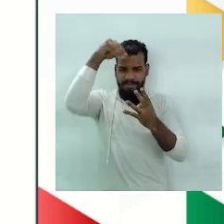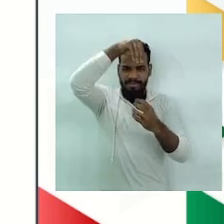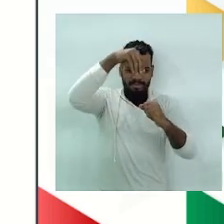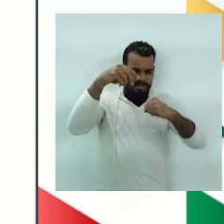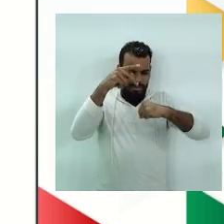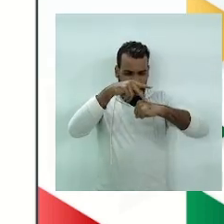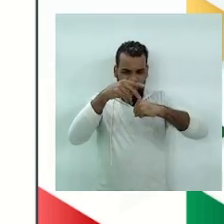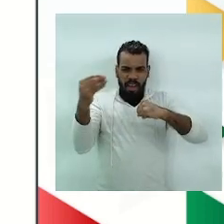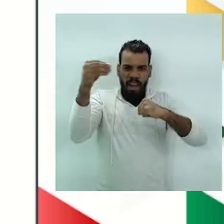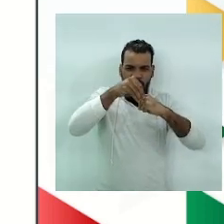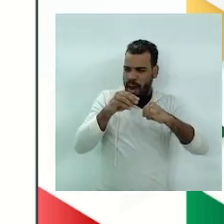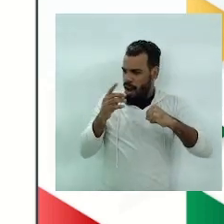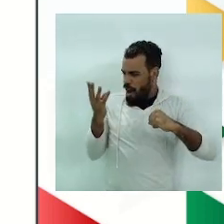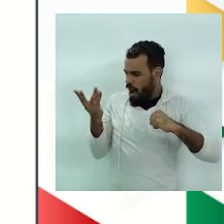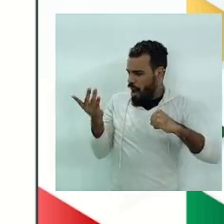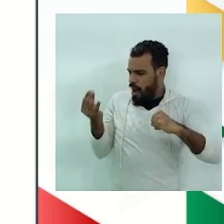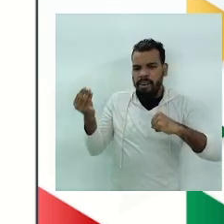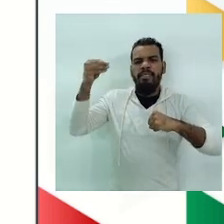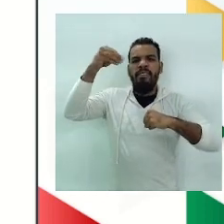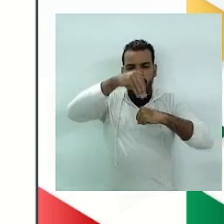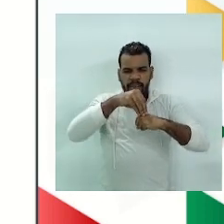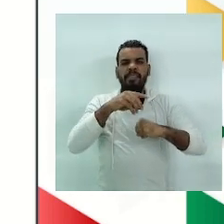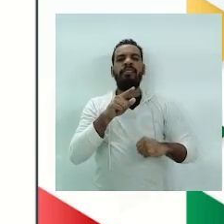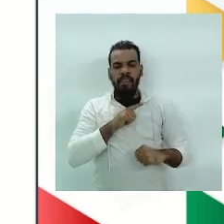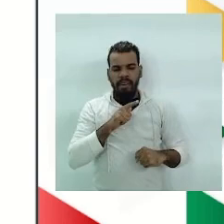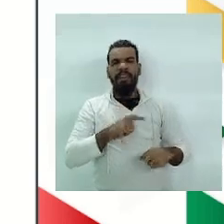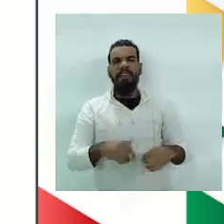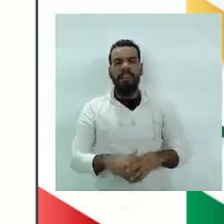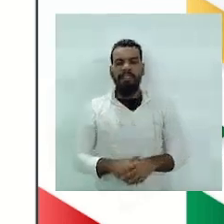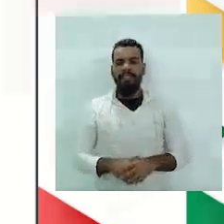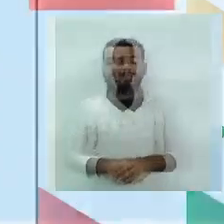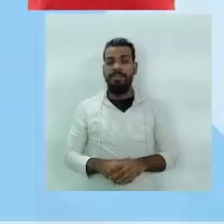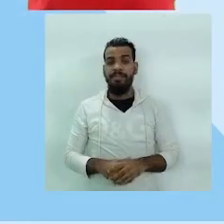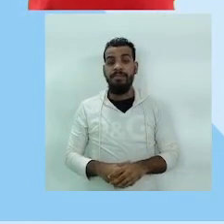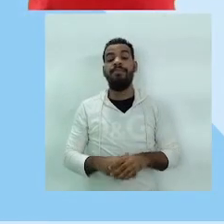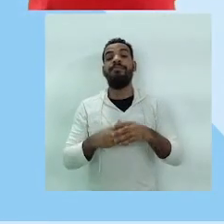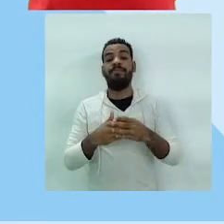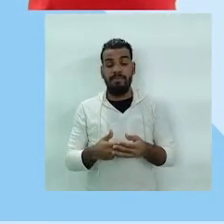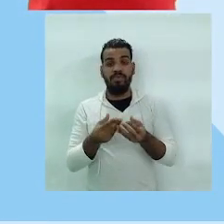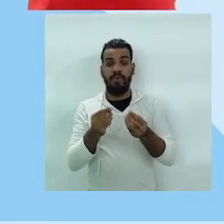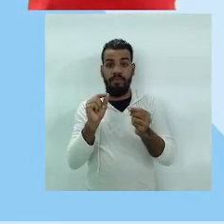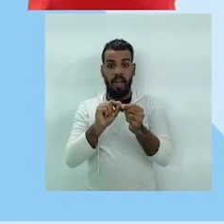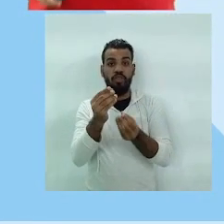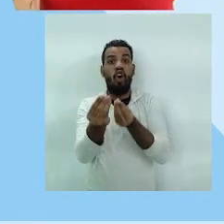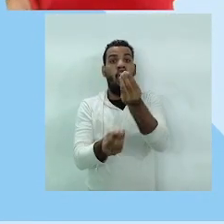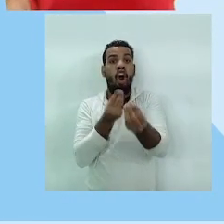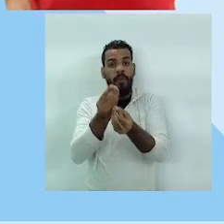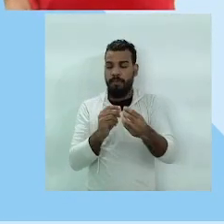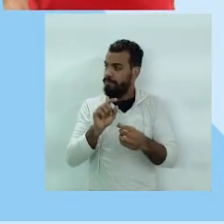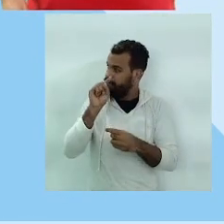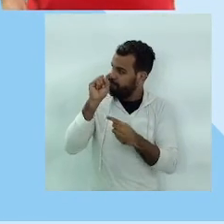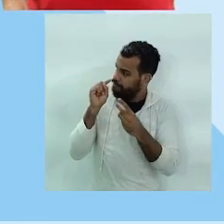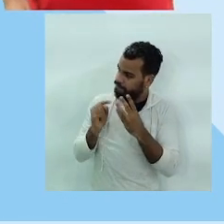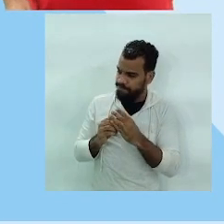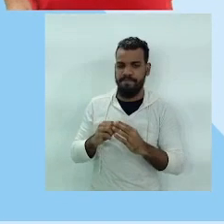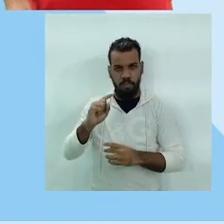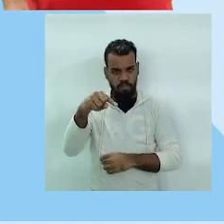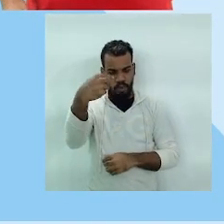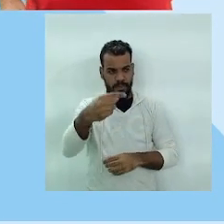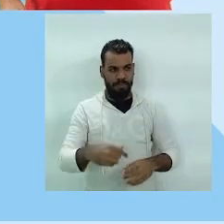seus professores, a origem de como é feito, de como vêm esses minerais, tá certo? Vamos lá, na próxima